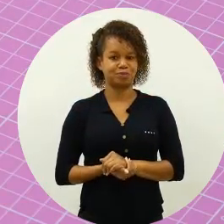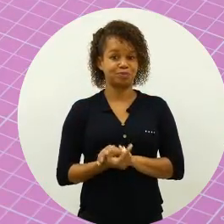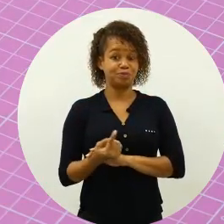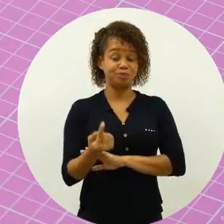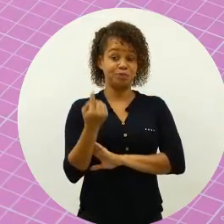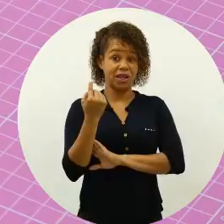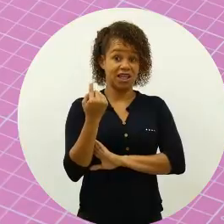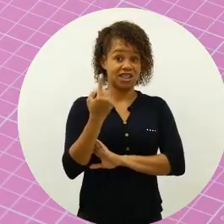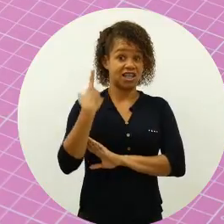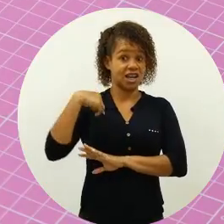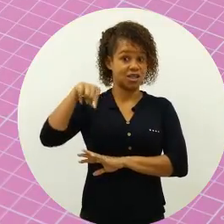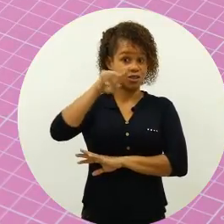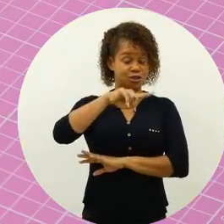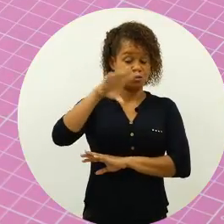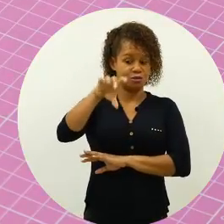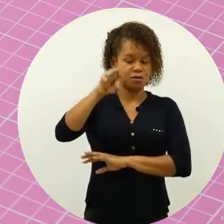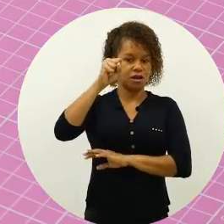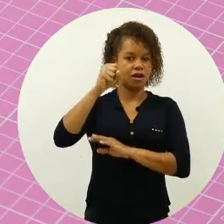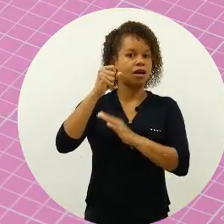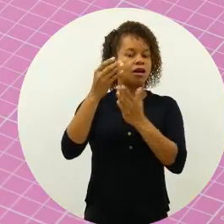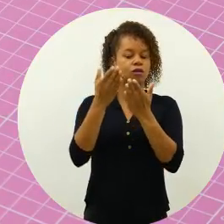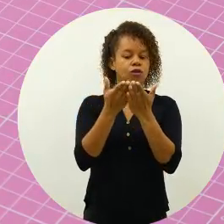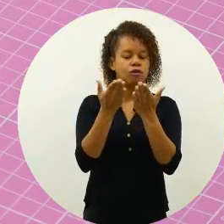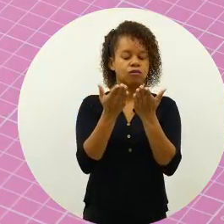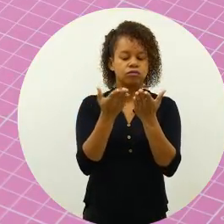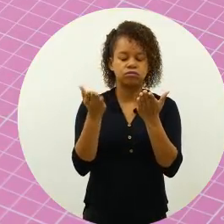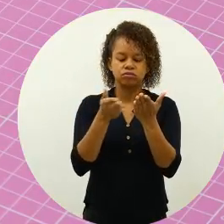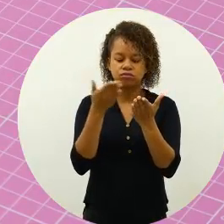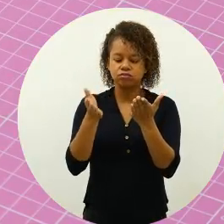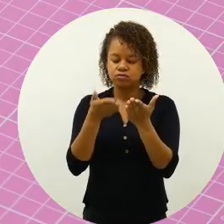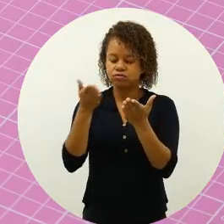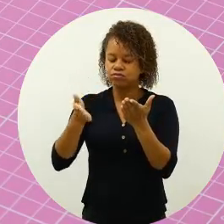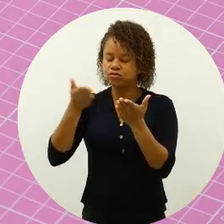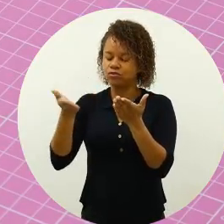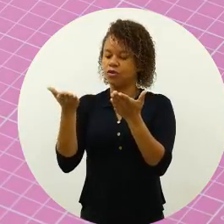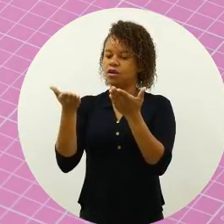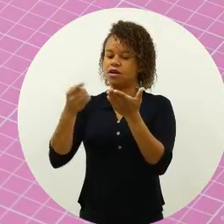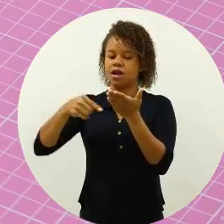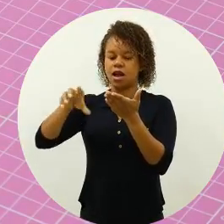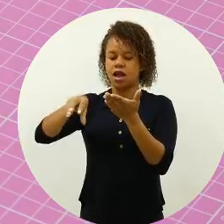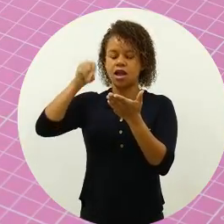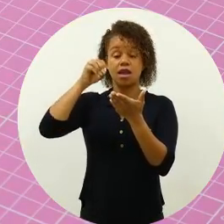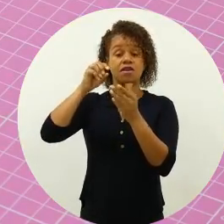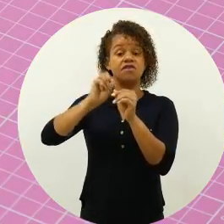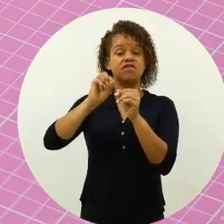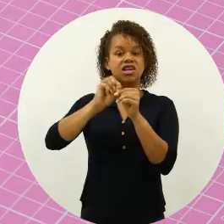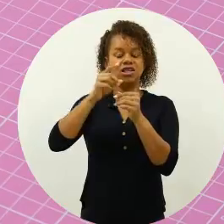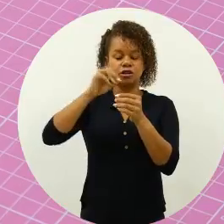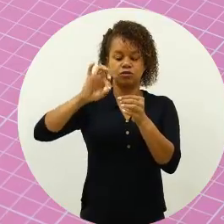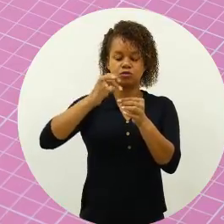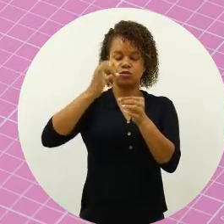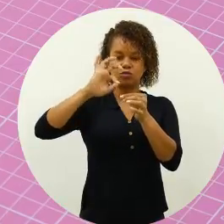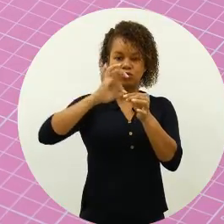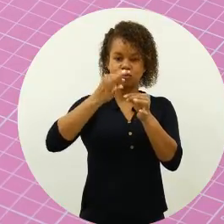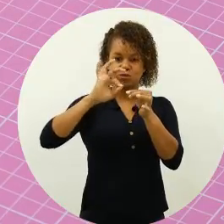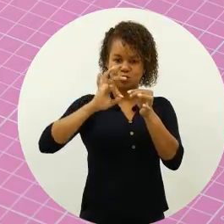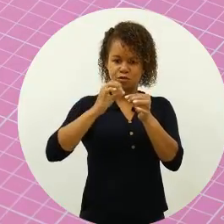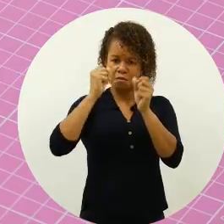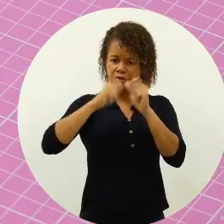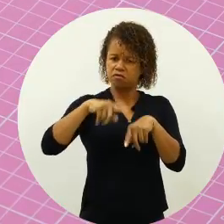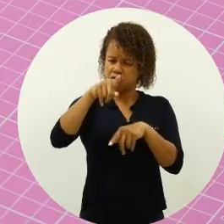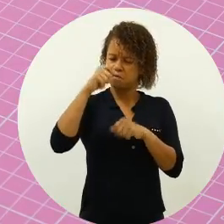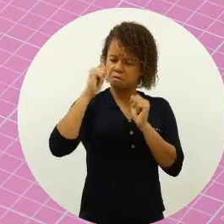Neste caso, nós estamos pegando folhas avulsas, tá? E estamos fazendo a costura. Mas você